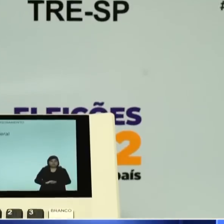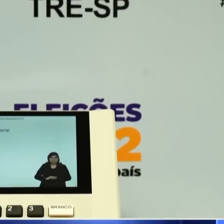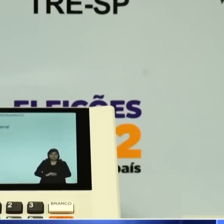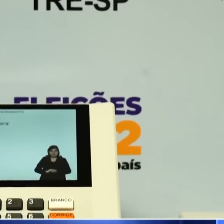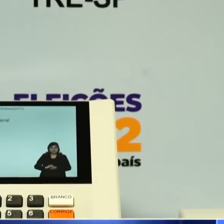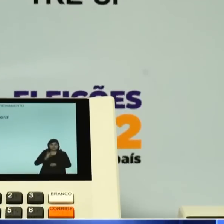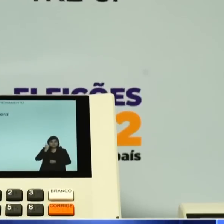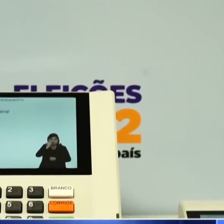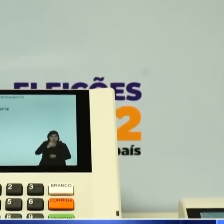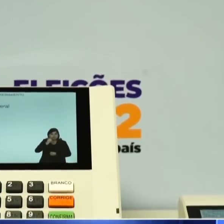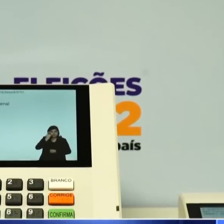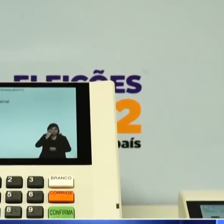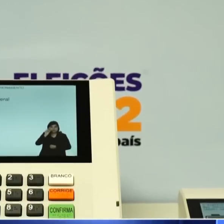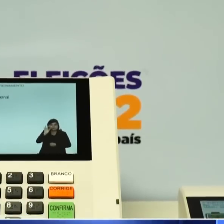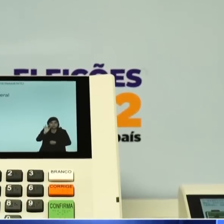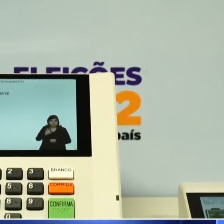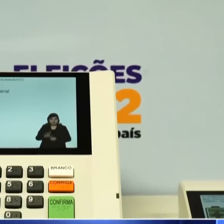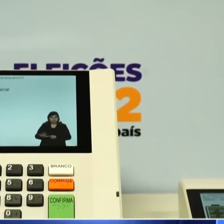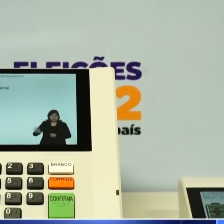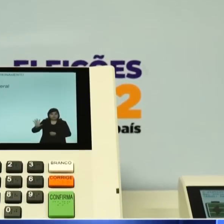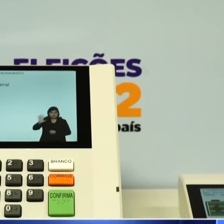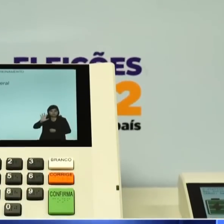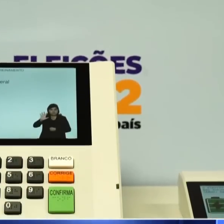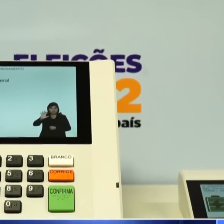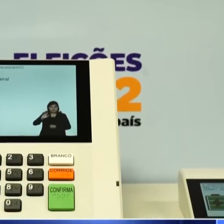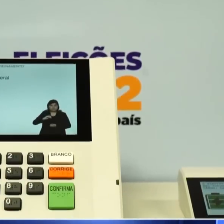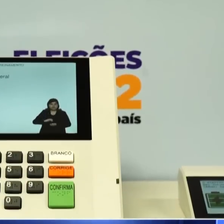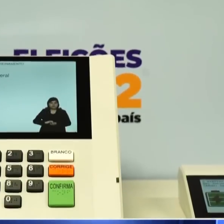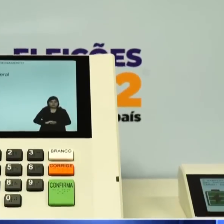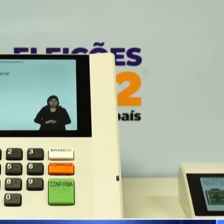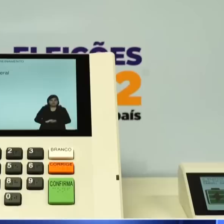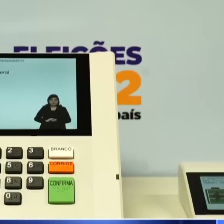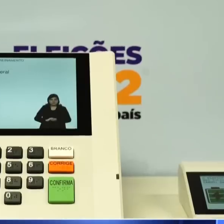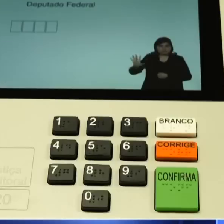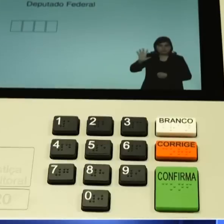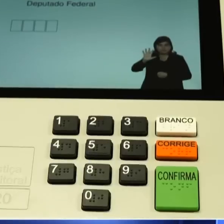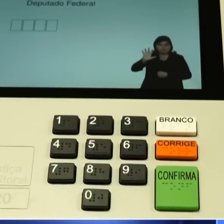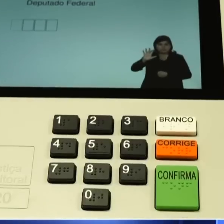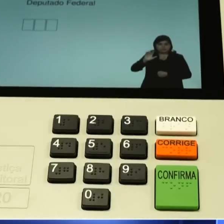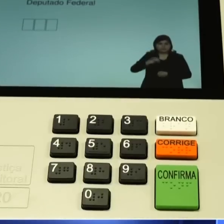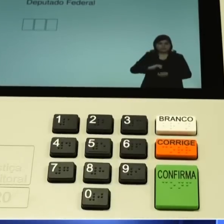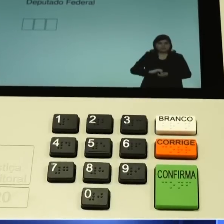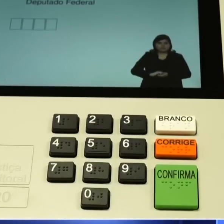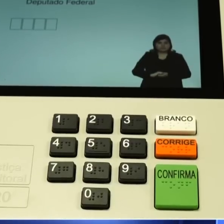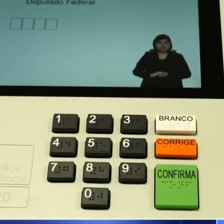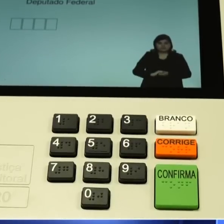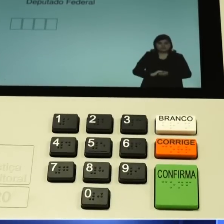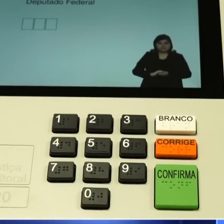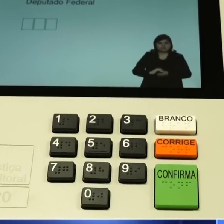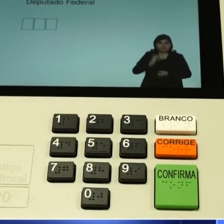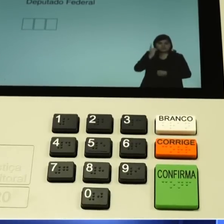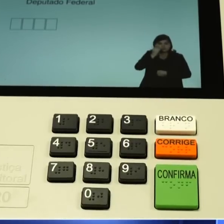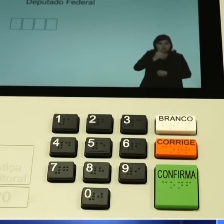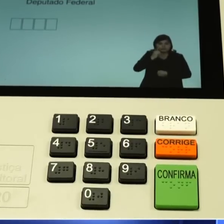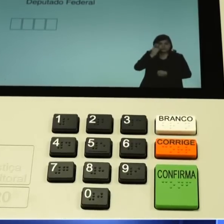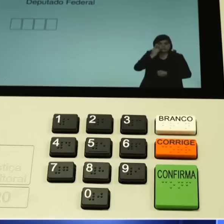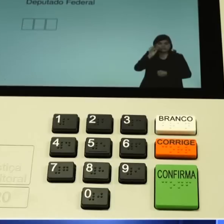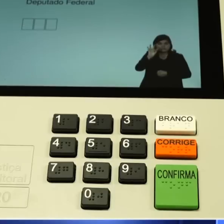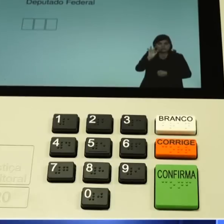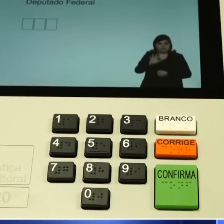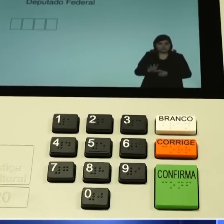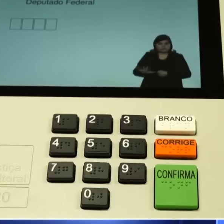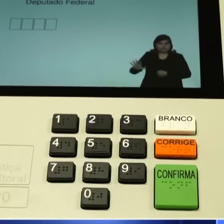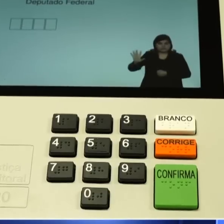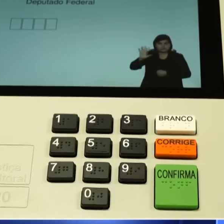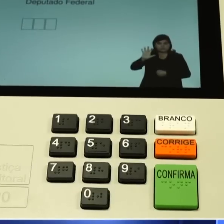Alguém te paga para ter assim, ó, eu quero que você seja feliz, vou te dar R$50 para você ser feliz. Eu quero que você tome um sorvete